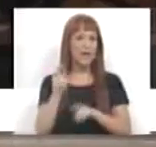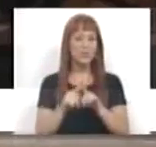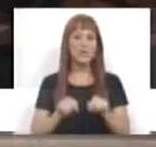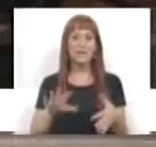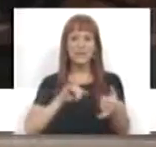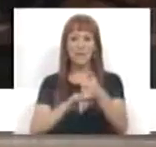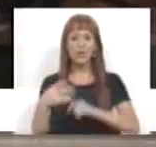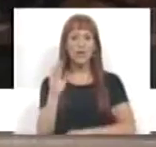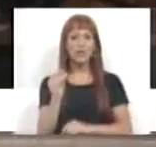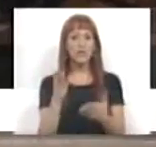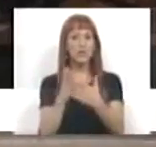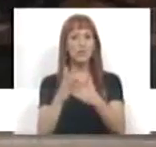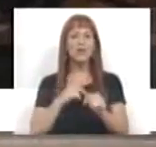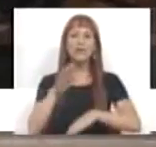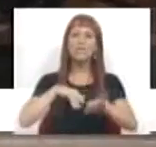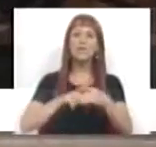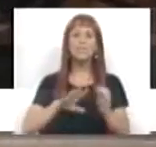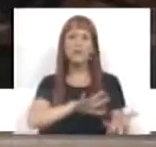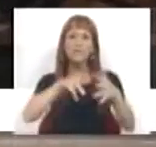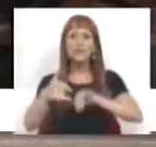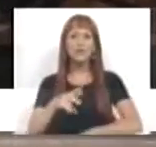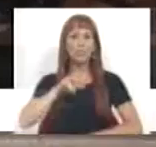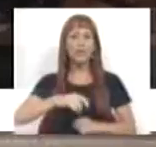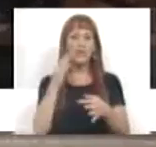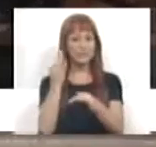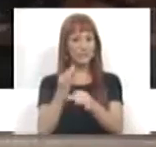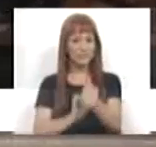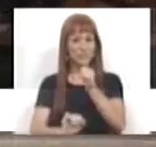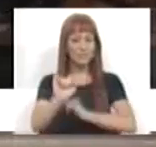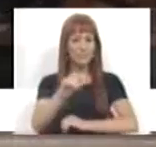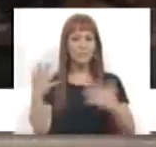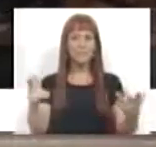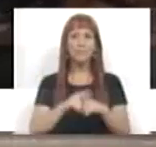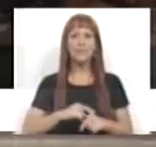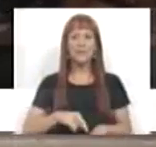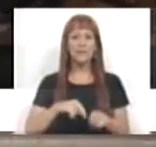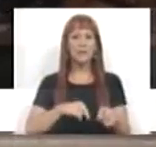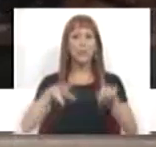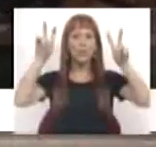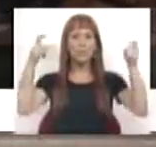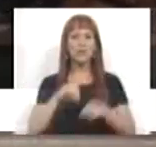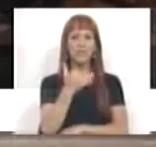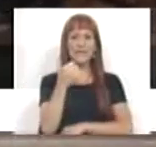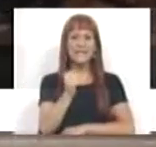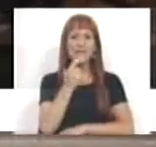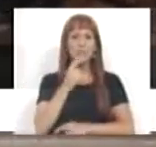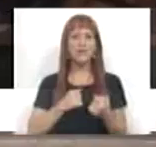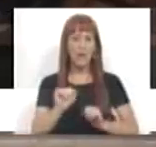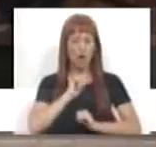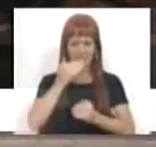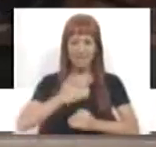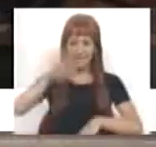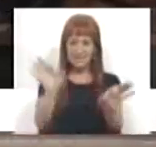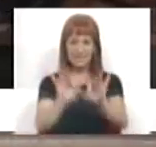numa associação de estudantes, celebrámos a Revolução Portuguesa no seu aniversário. O lema era: o 25 de Abril tem a nossa